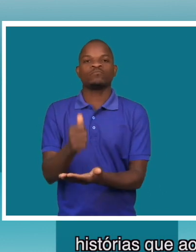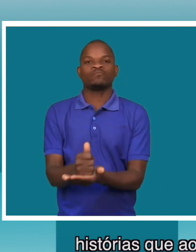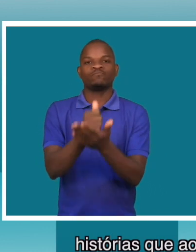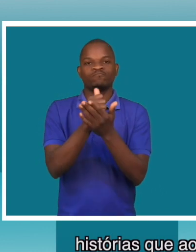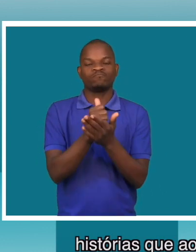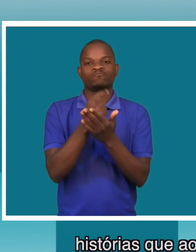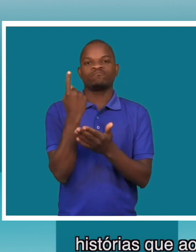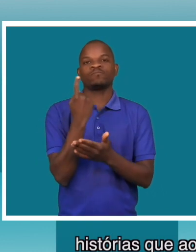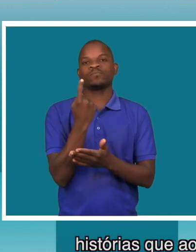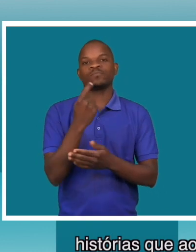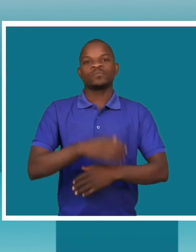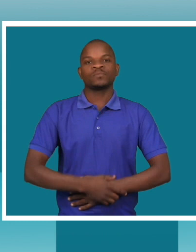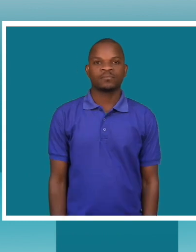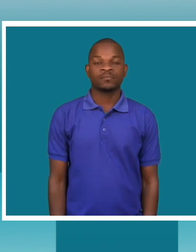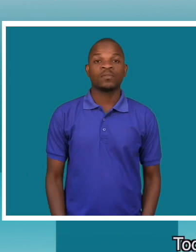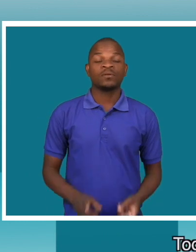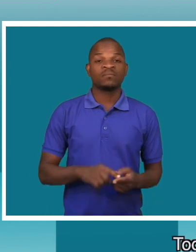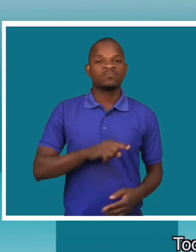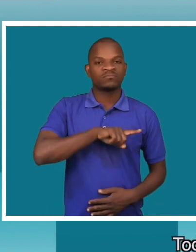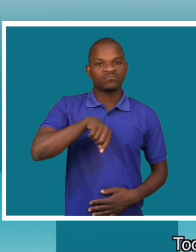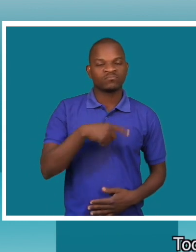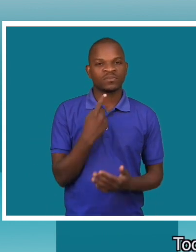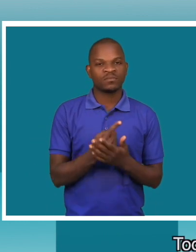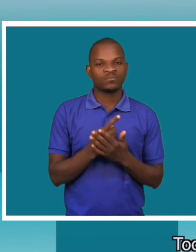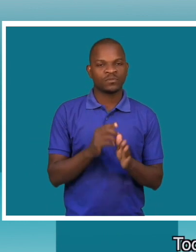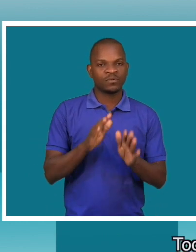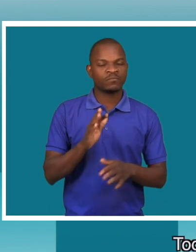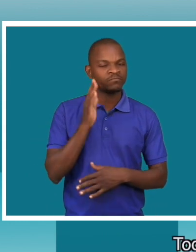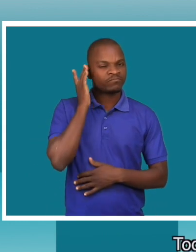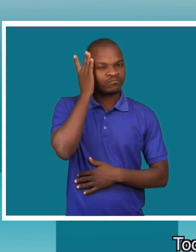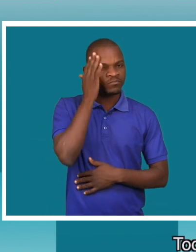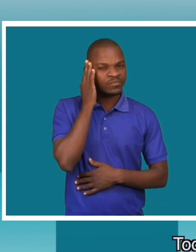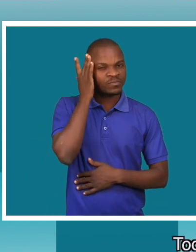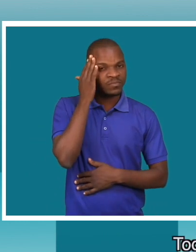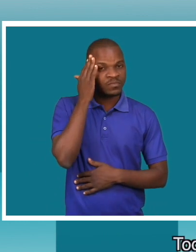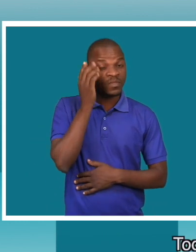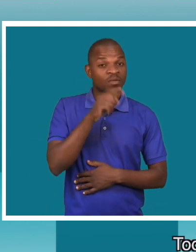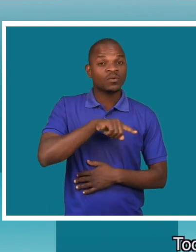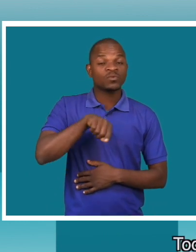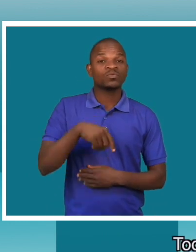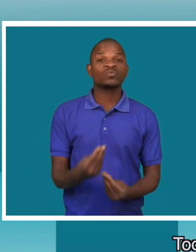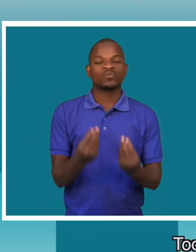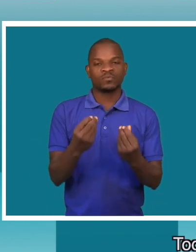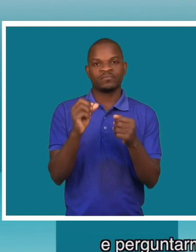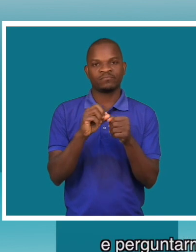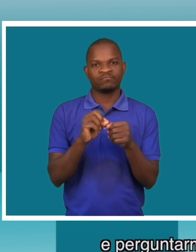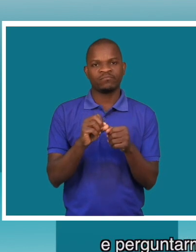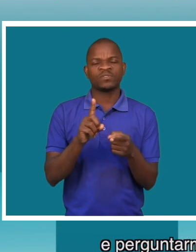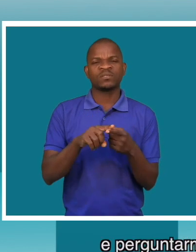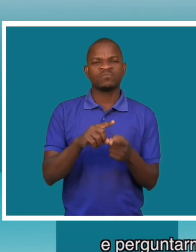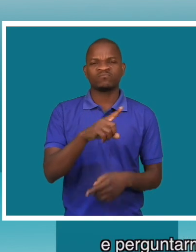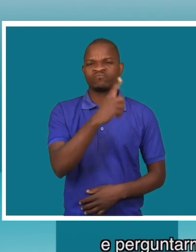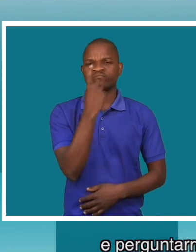ganham outra motivação. Nós temos que parar e olhar para as nossas ações, para as nossas atitudes e nos